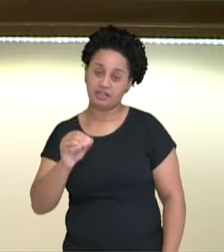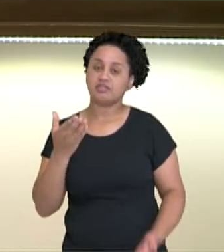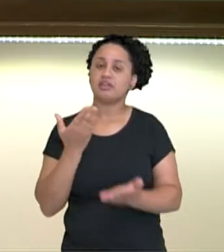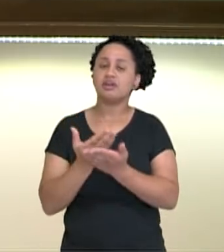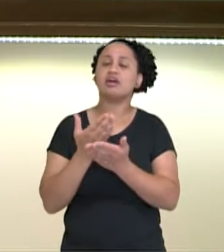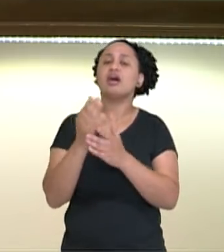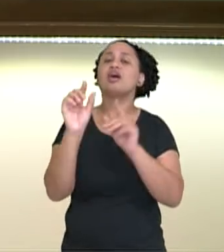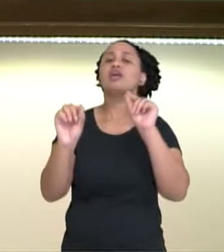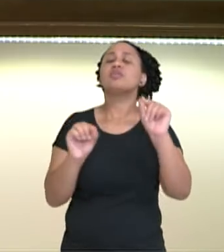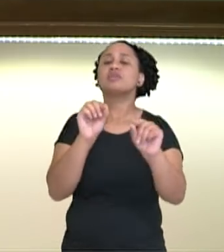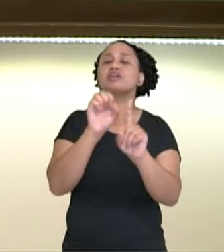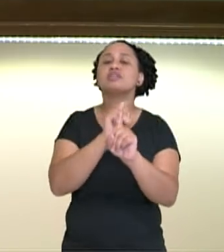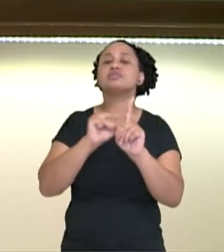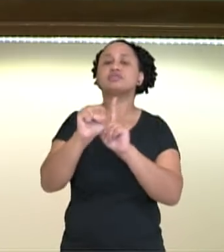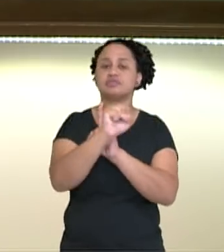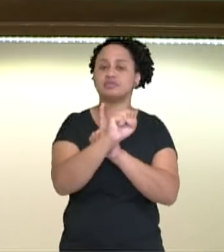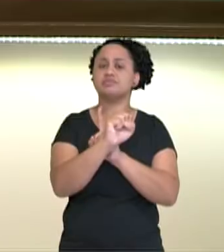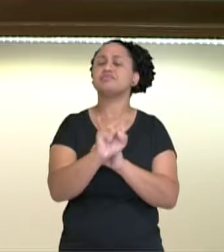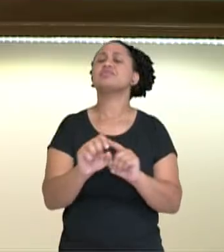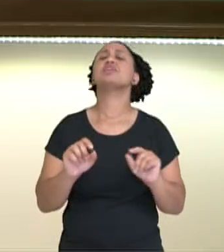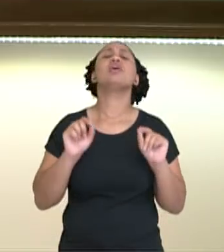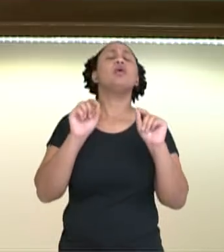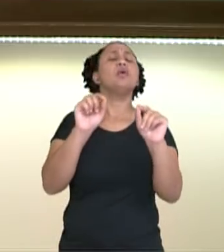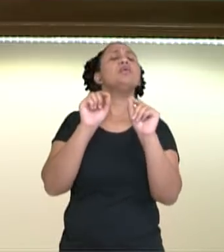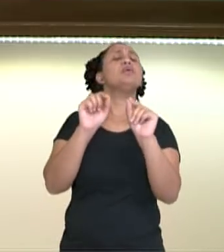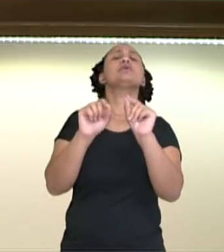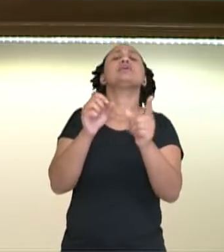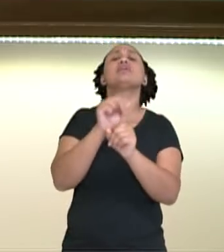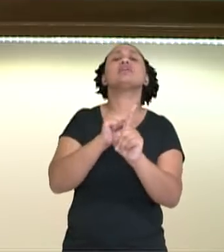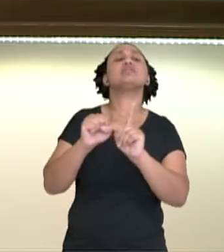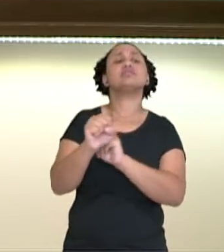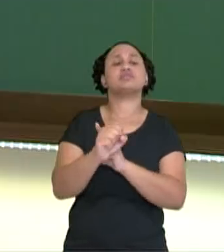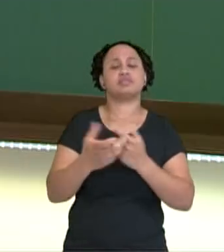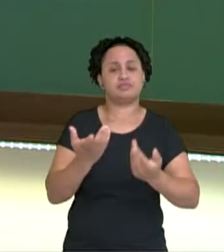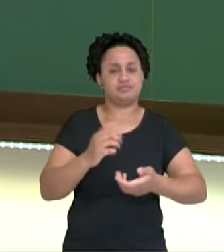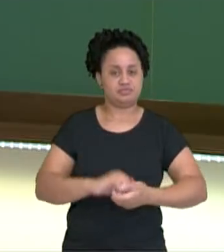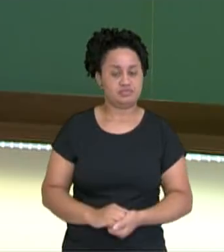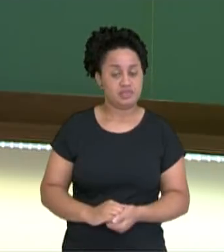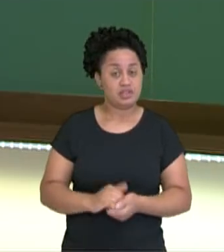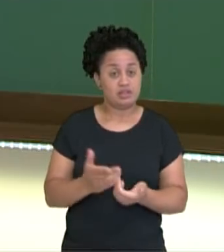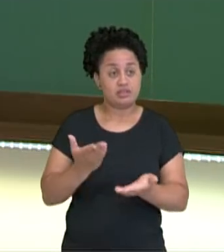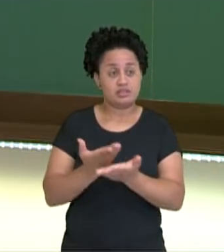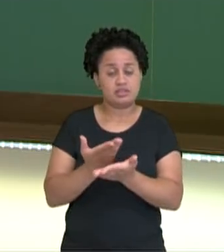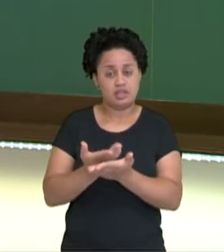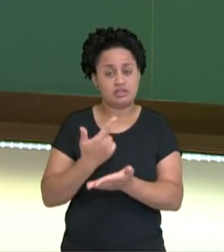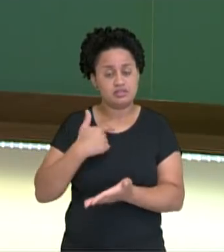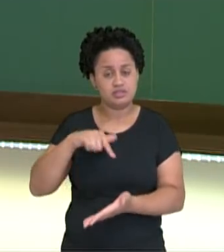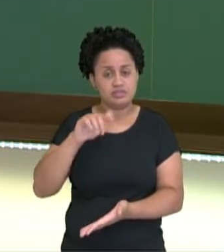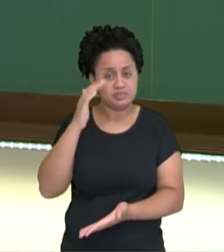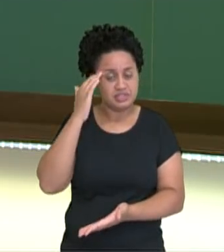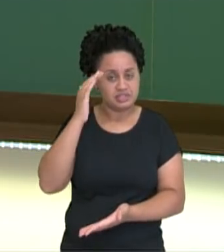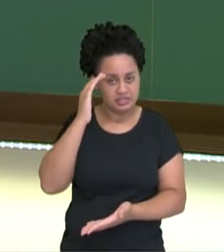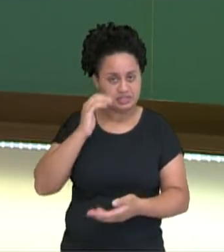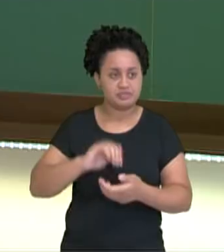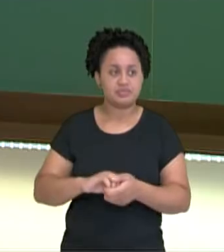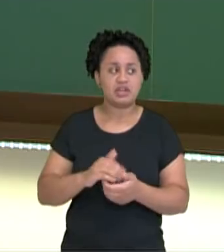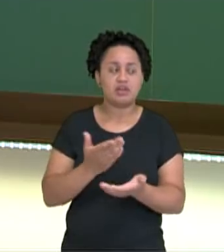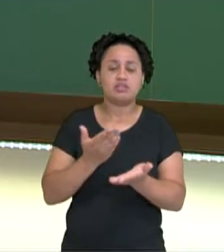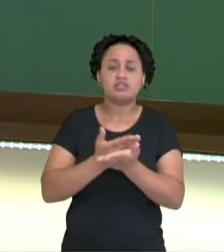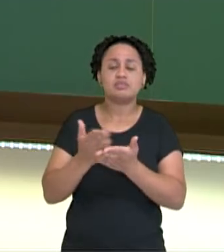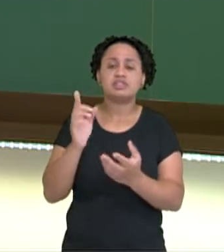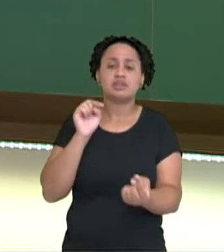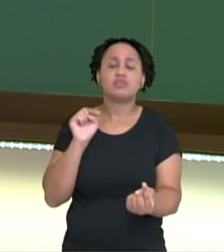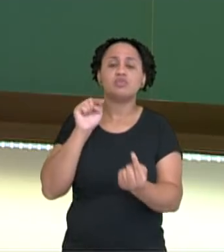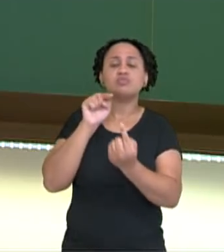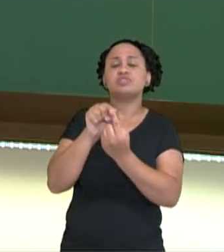Sociologia. O que é Sociologia? Vamos entender, então, começando com os objetivos